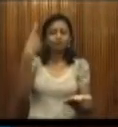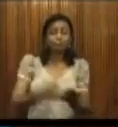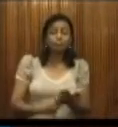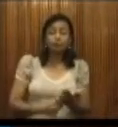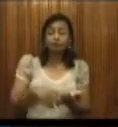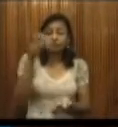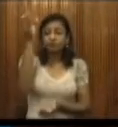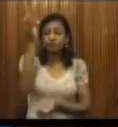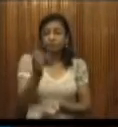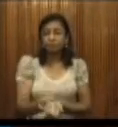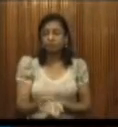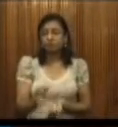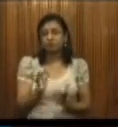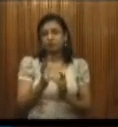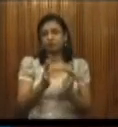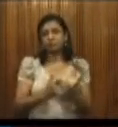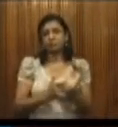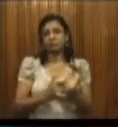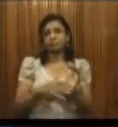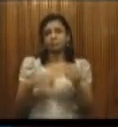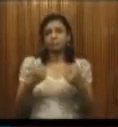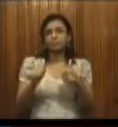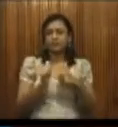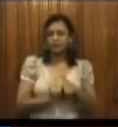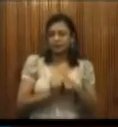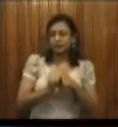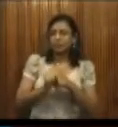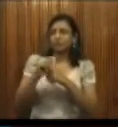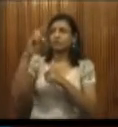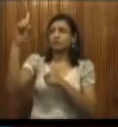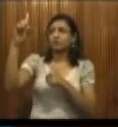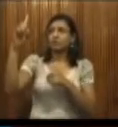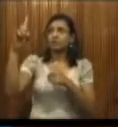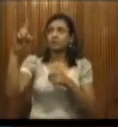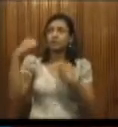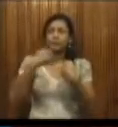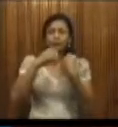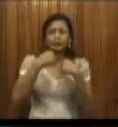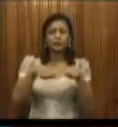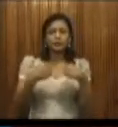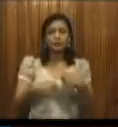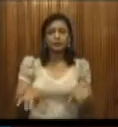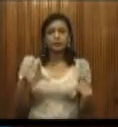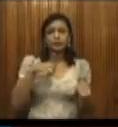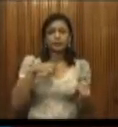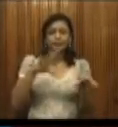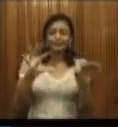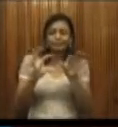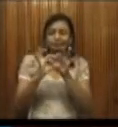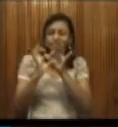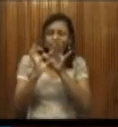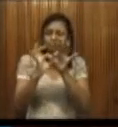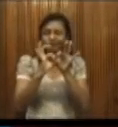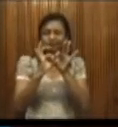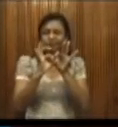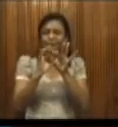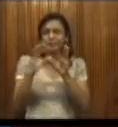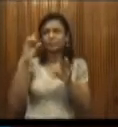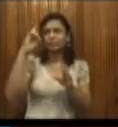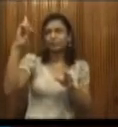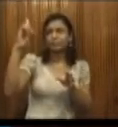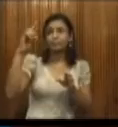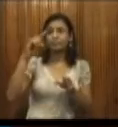seguir a Jesus Cristo. É preciso ter uma aliança com Cristo. Meu querido, sem Jesus o homem não pode ter a vida